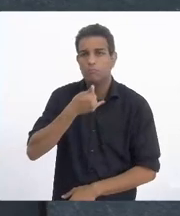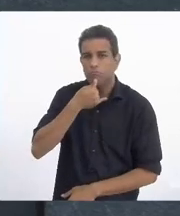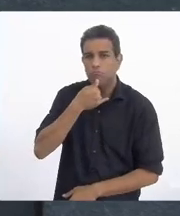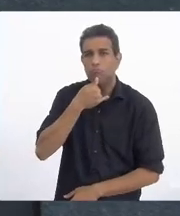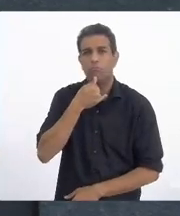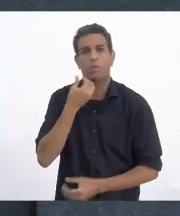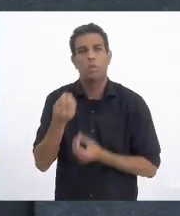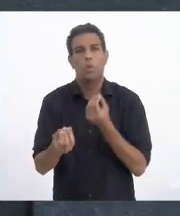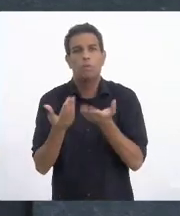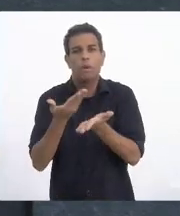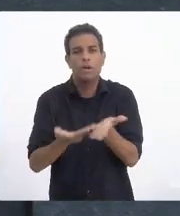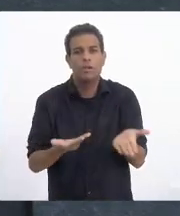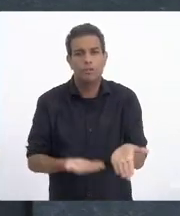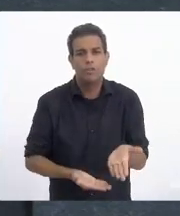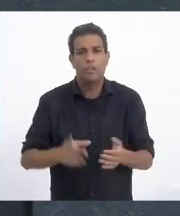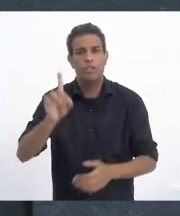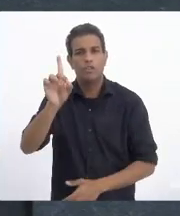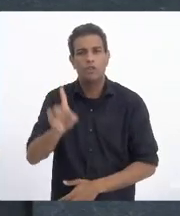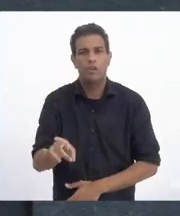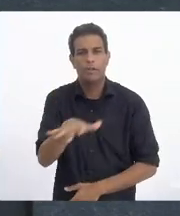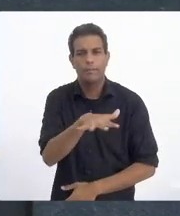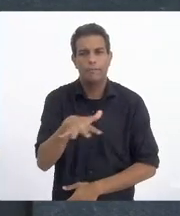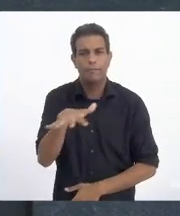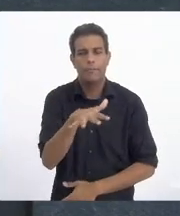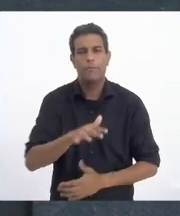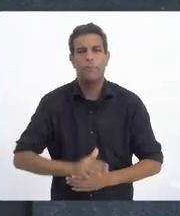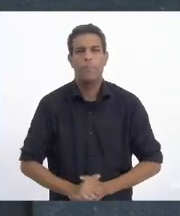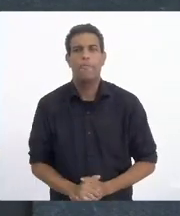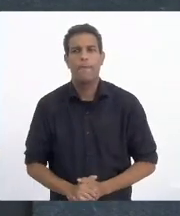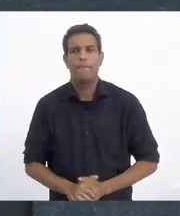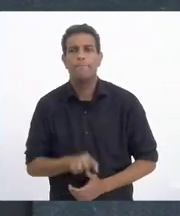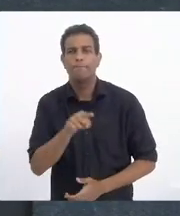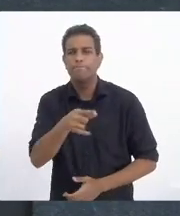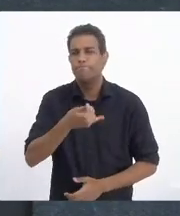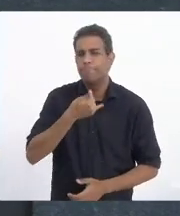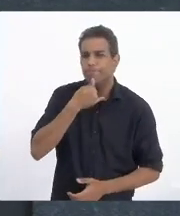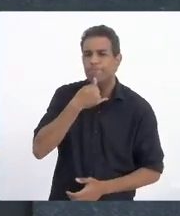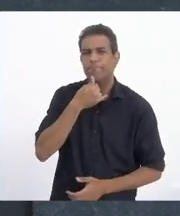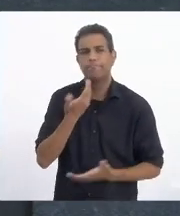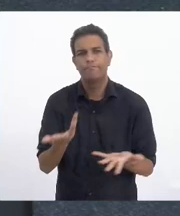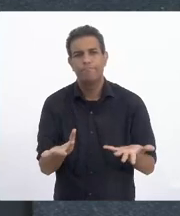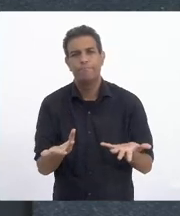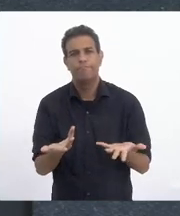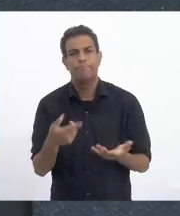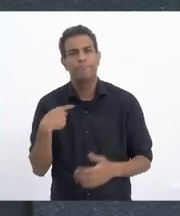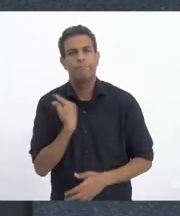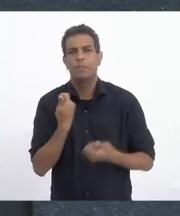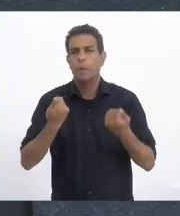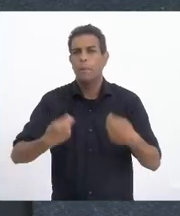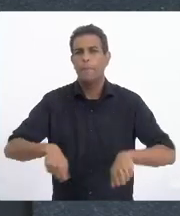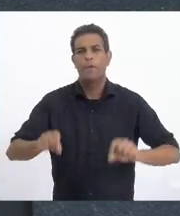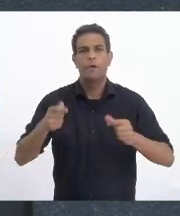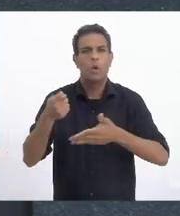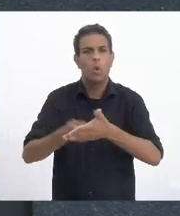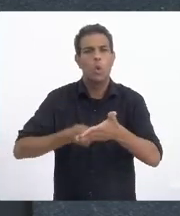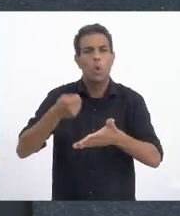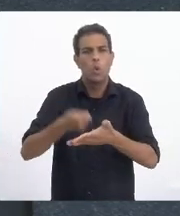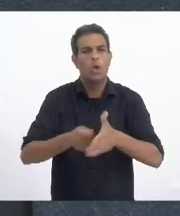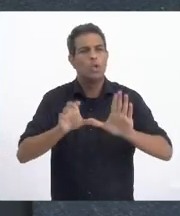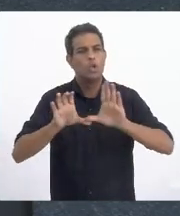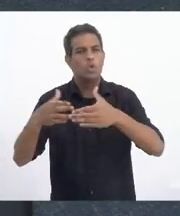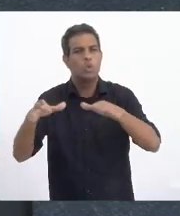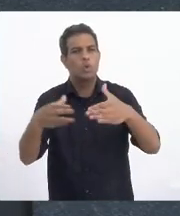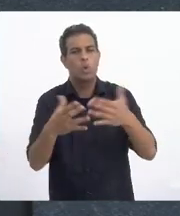está lutando para não tirar os direitos desses homens. Isso é muito triste, gente. A gente não precisa nem lutar por causa disso, porque já